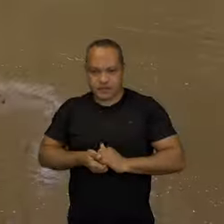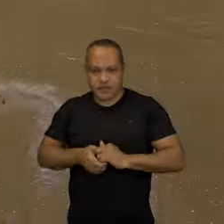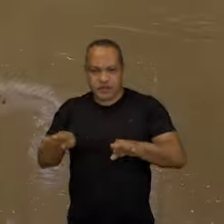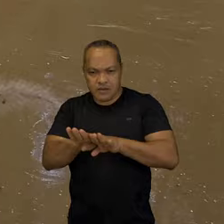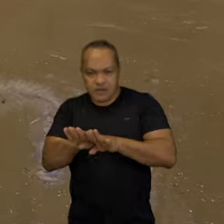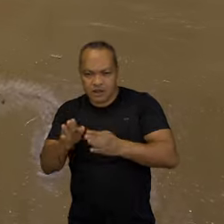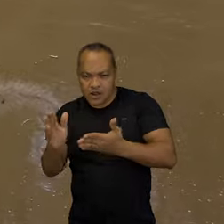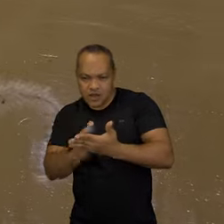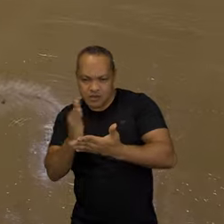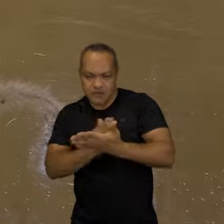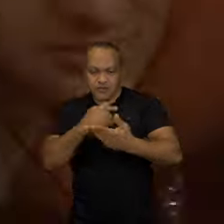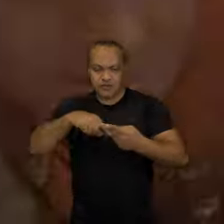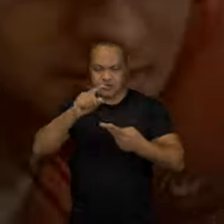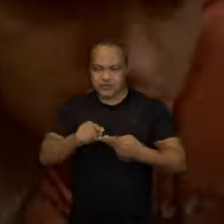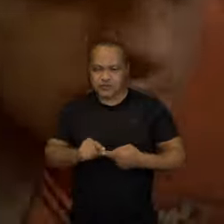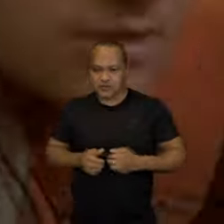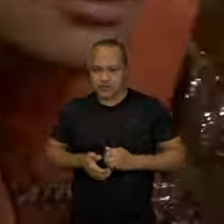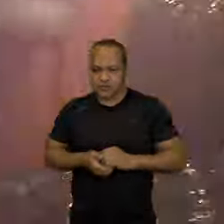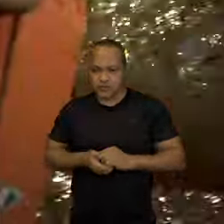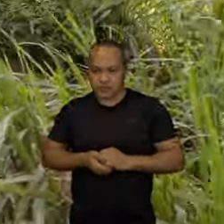aos rios